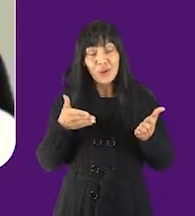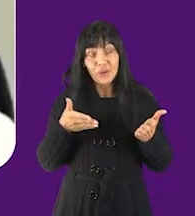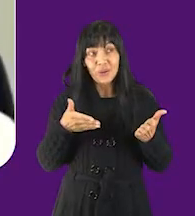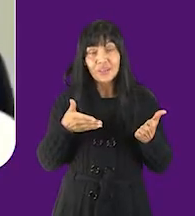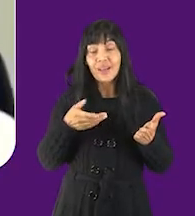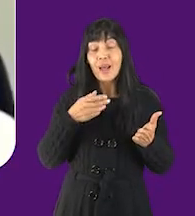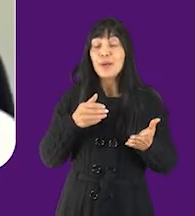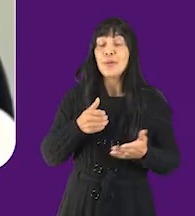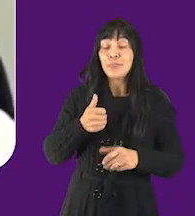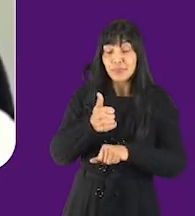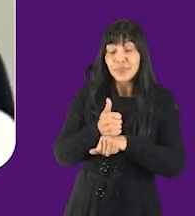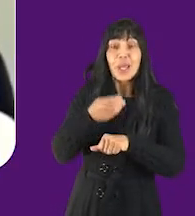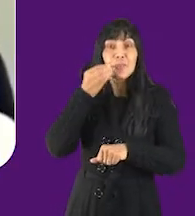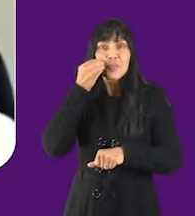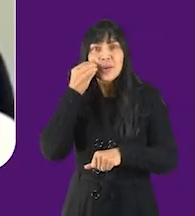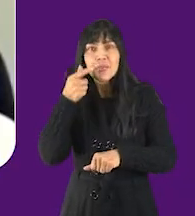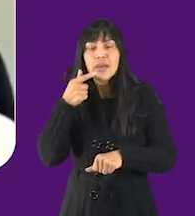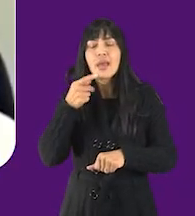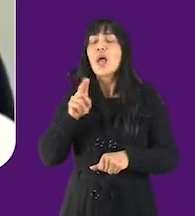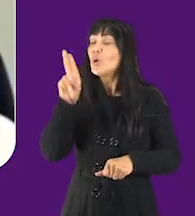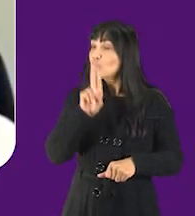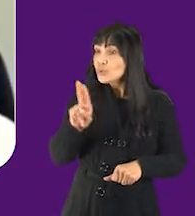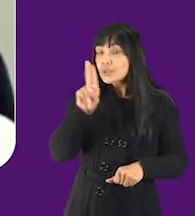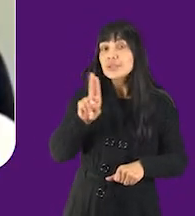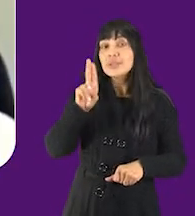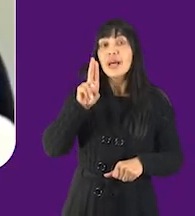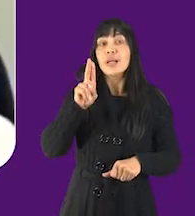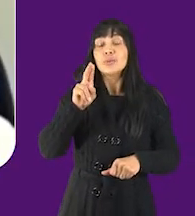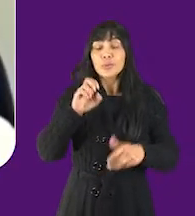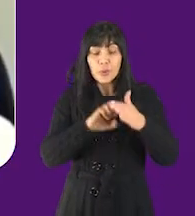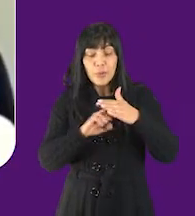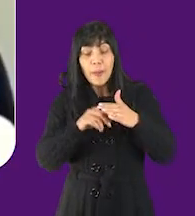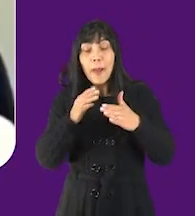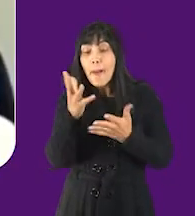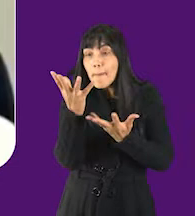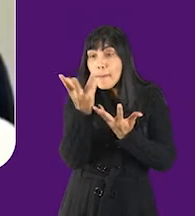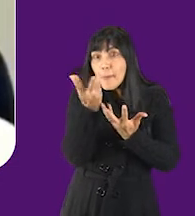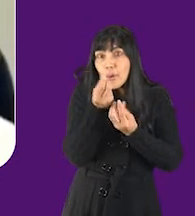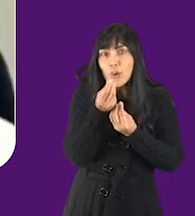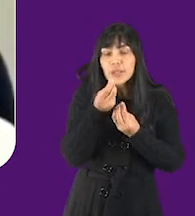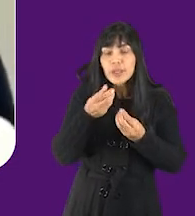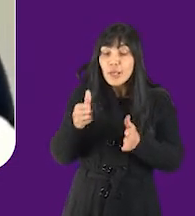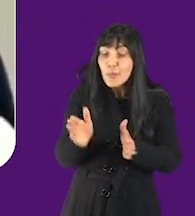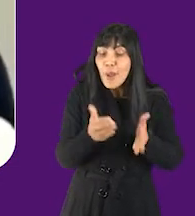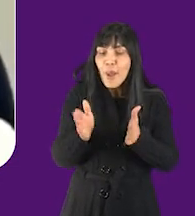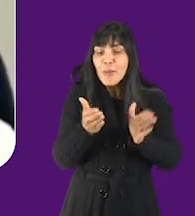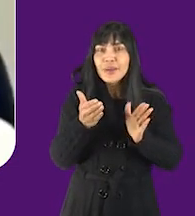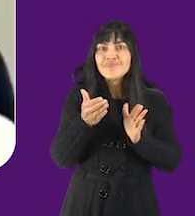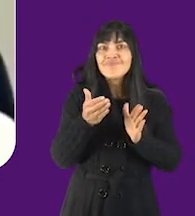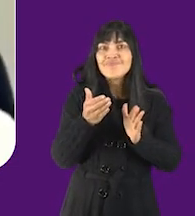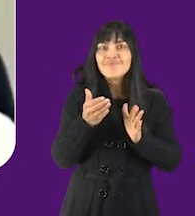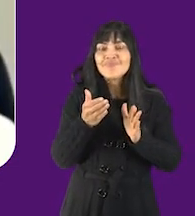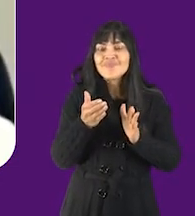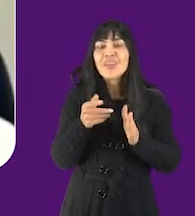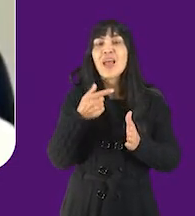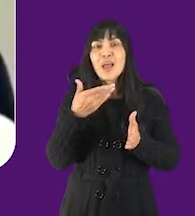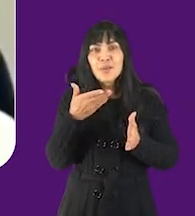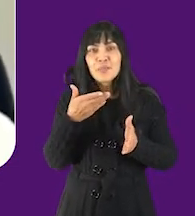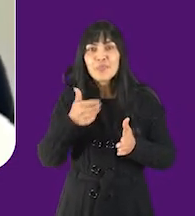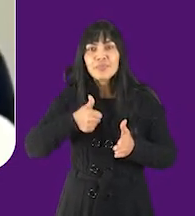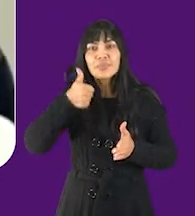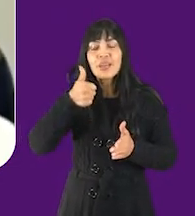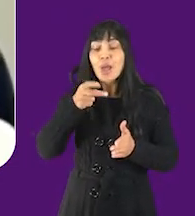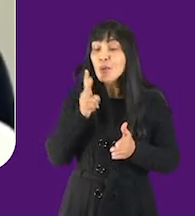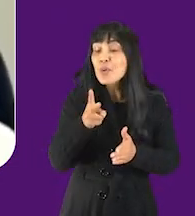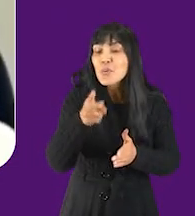Rosana, a excelência operacional ela é um conceito muito utilizado pelas empresas para desenvolver e melhorar a qualidade e produtividade nos seus processos. E a